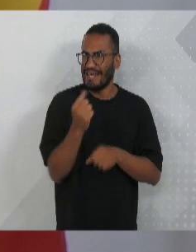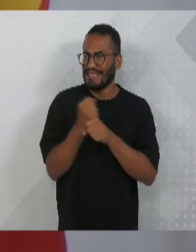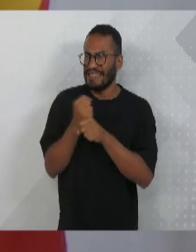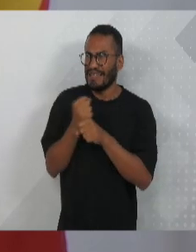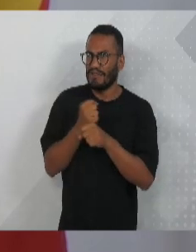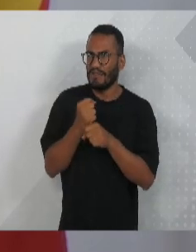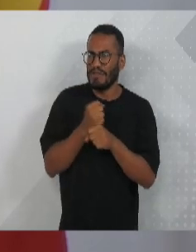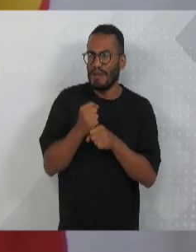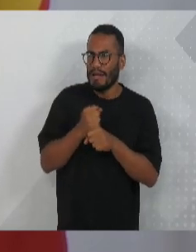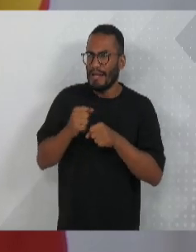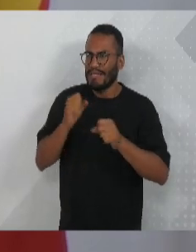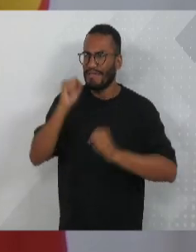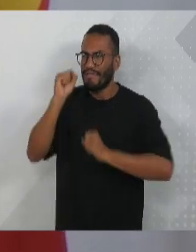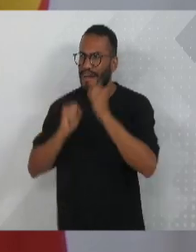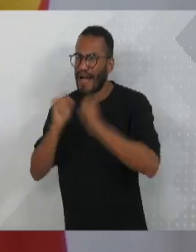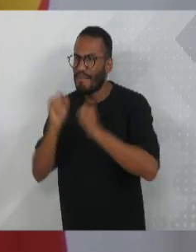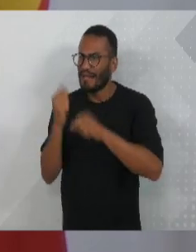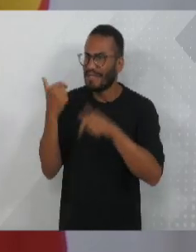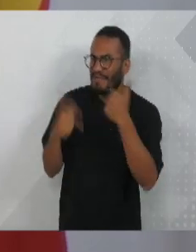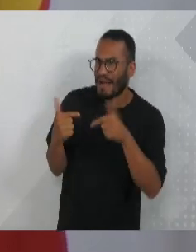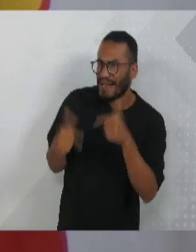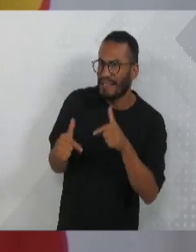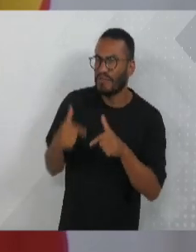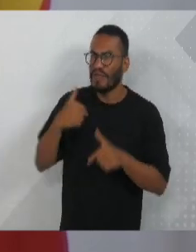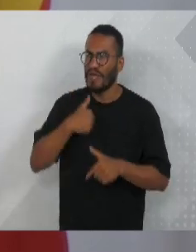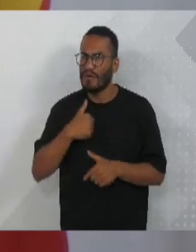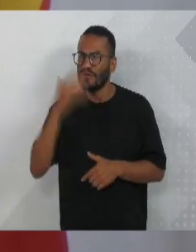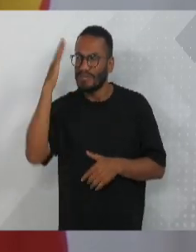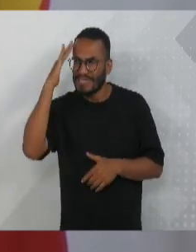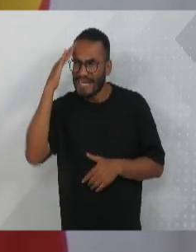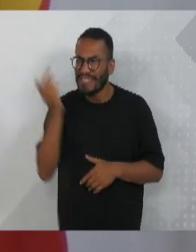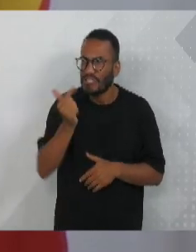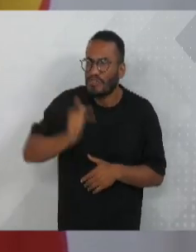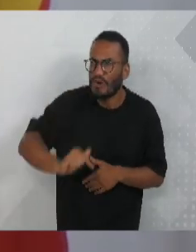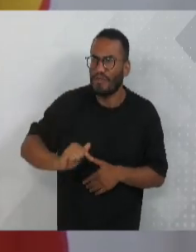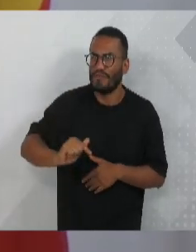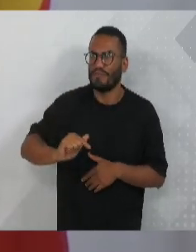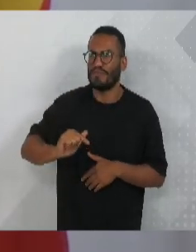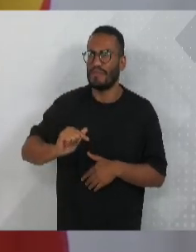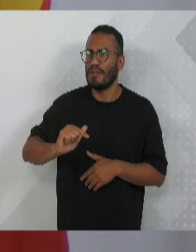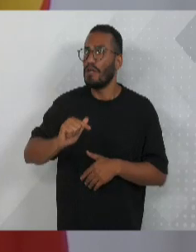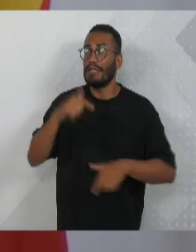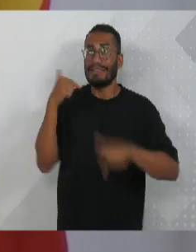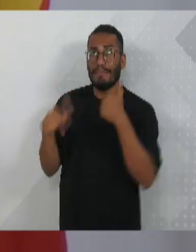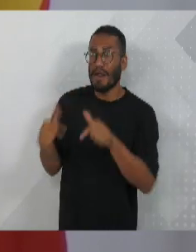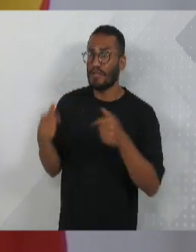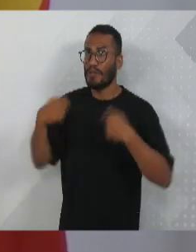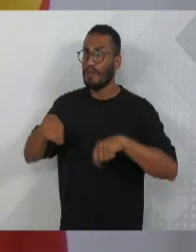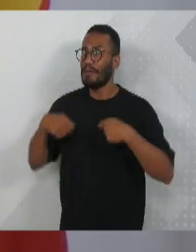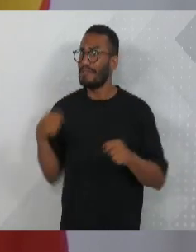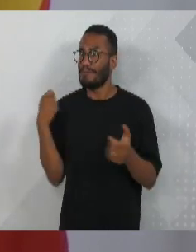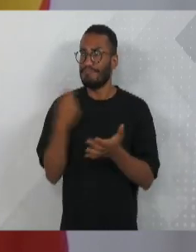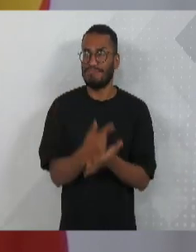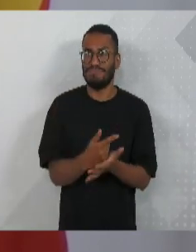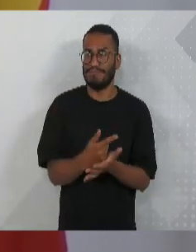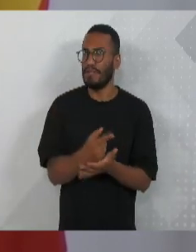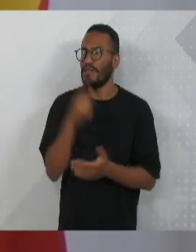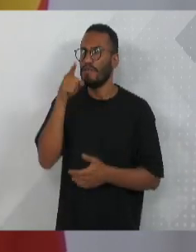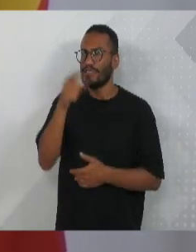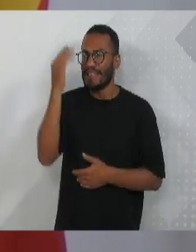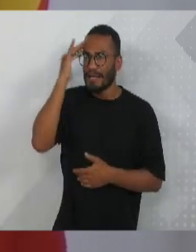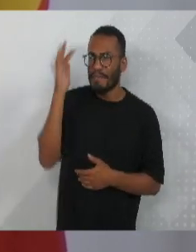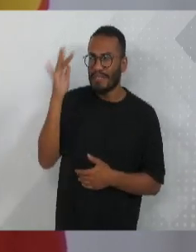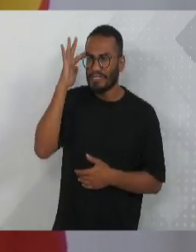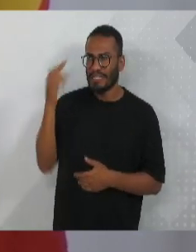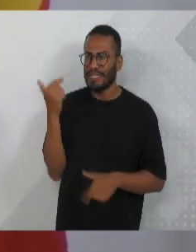piso da fábrica trabalhando, e eu sei que mais uma vez está sendo colocado no lombo do trabalhador. Ou seja, você imagina